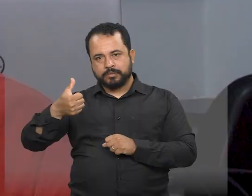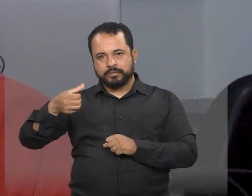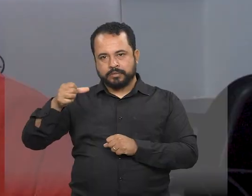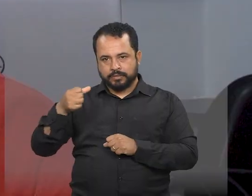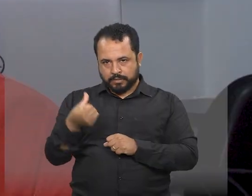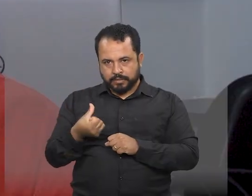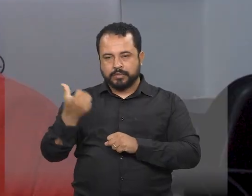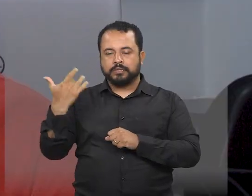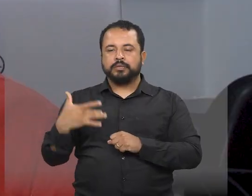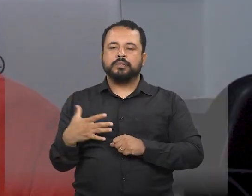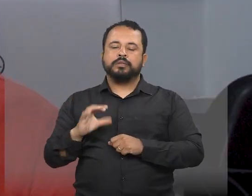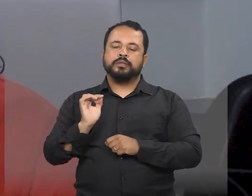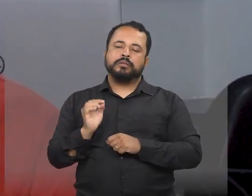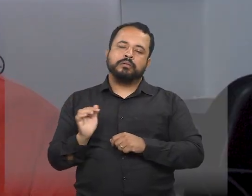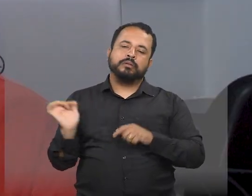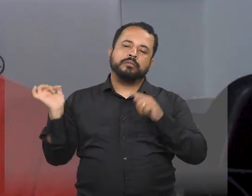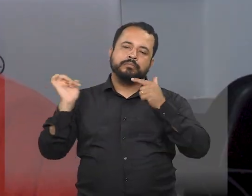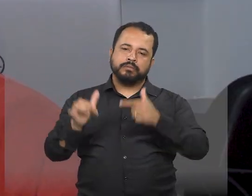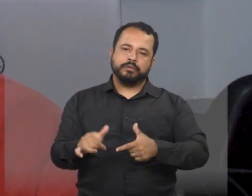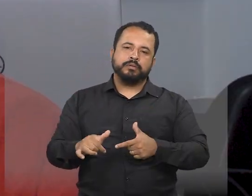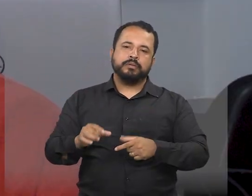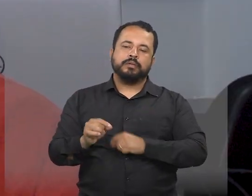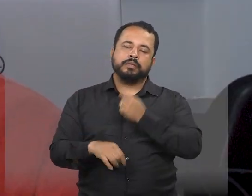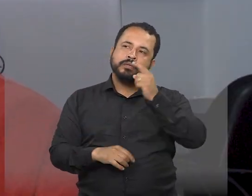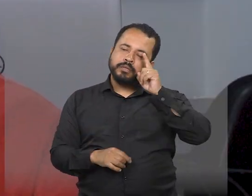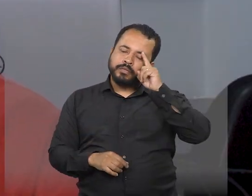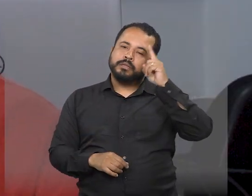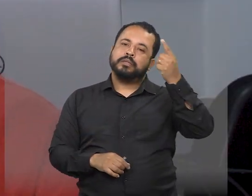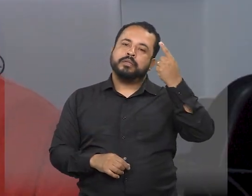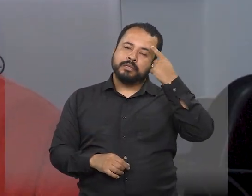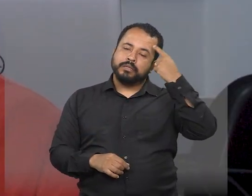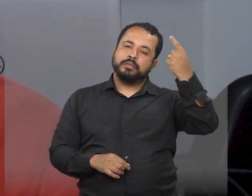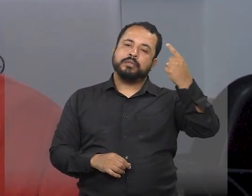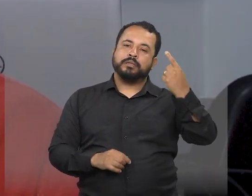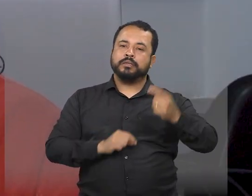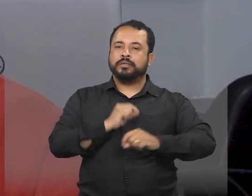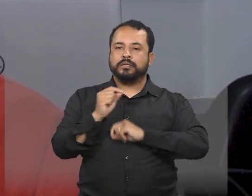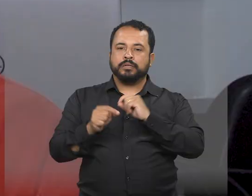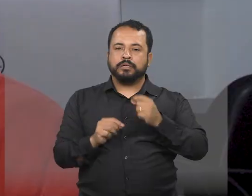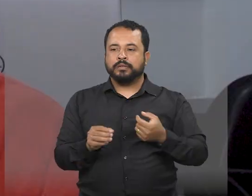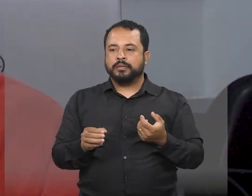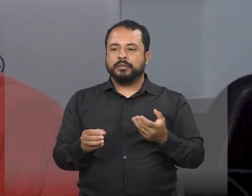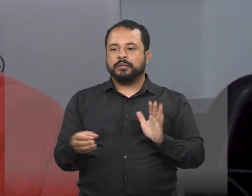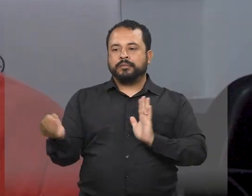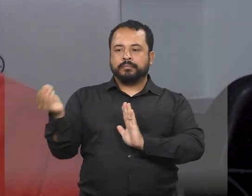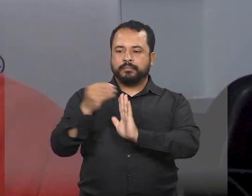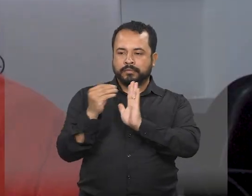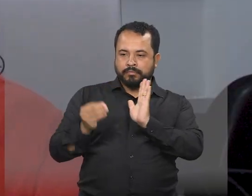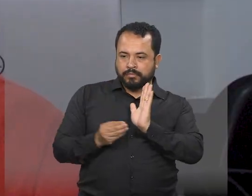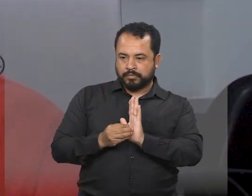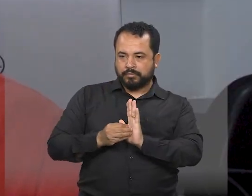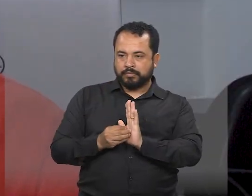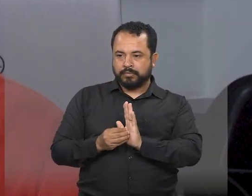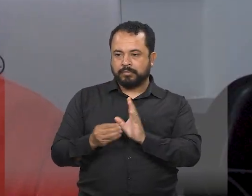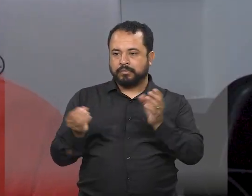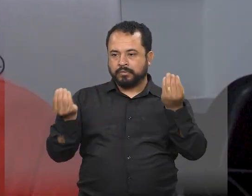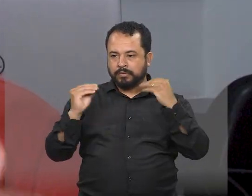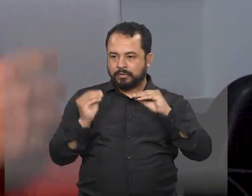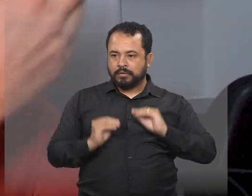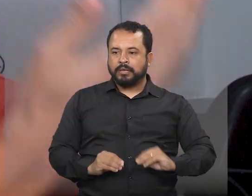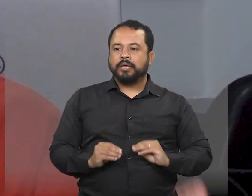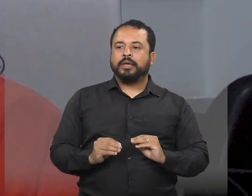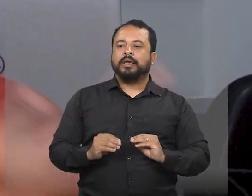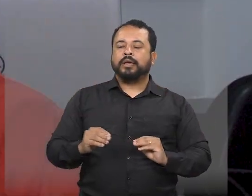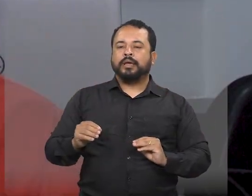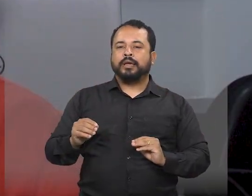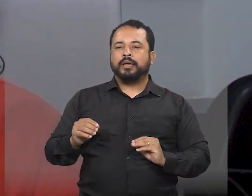A gente, em cada geração, a ideia é que a gente possa agregar mais temáticas, trabalhar